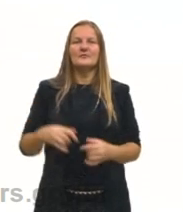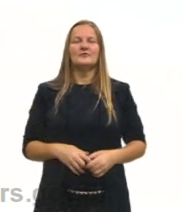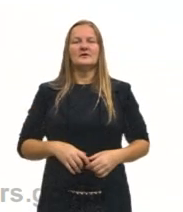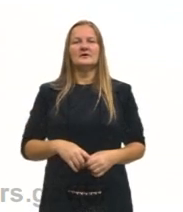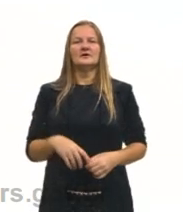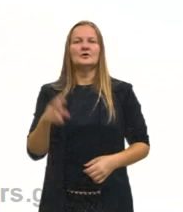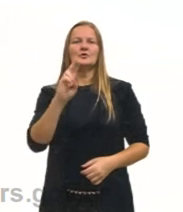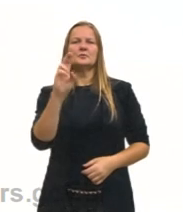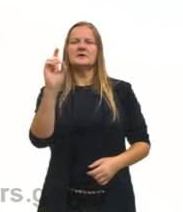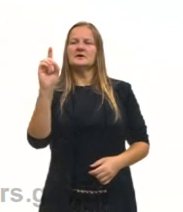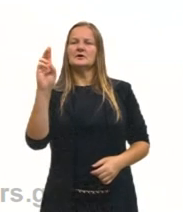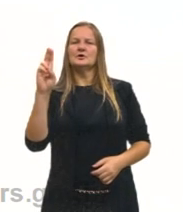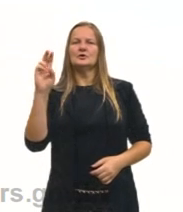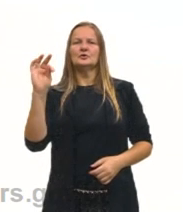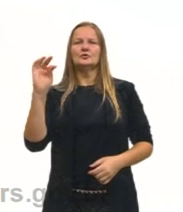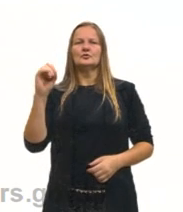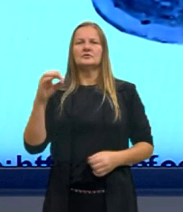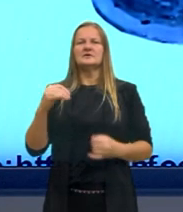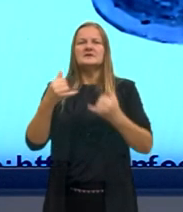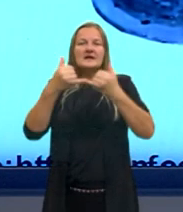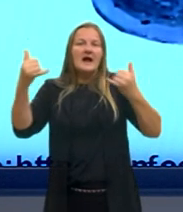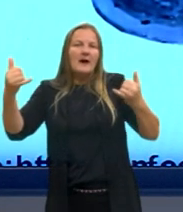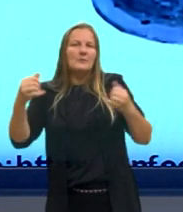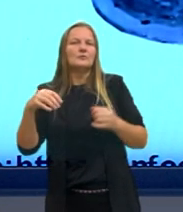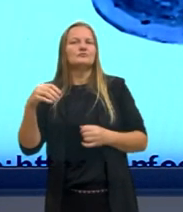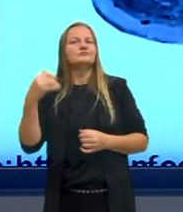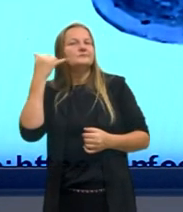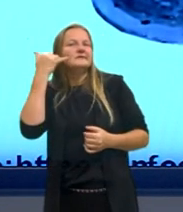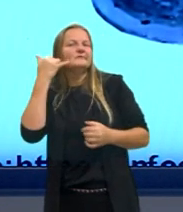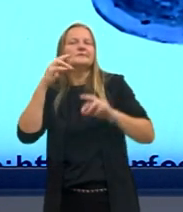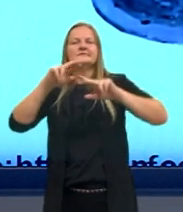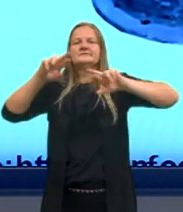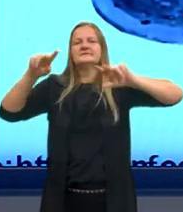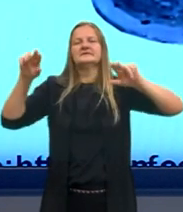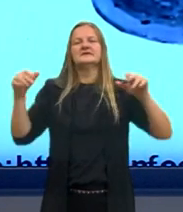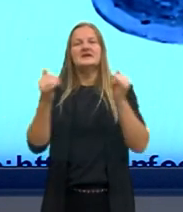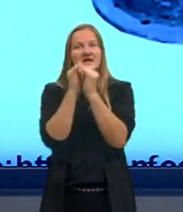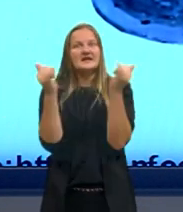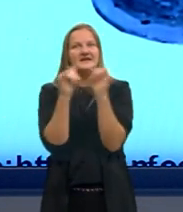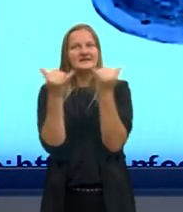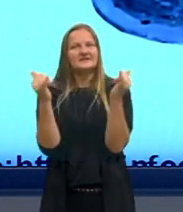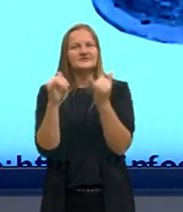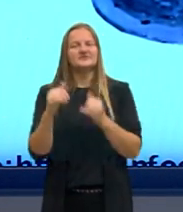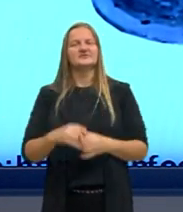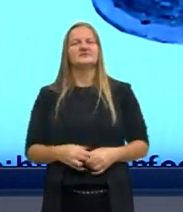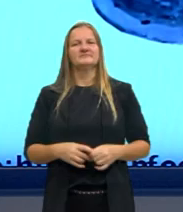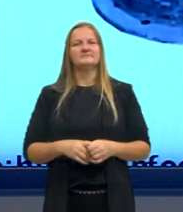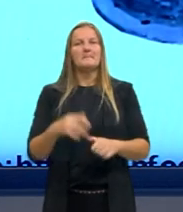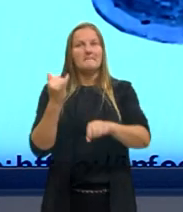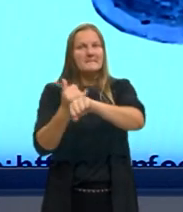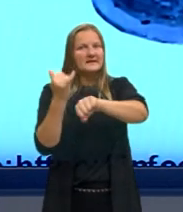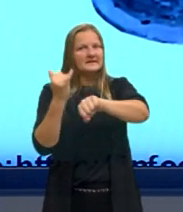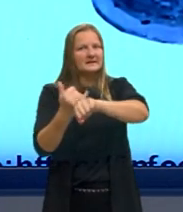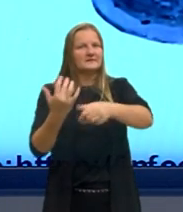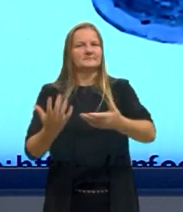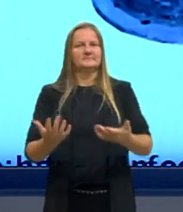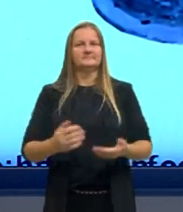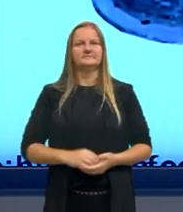dúcteis né que é através aí dos cabos de energias todos os fios que a gente utiliza demais